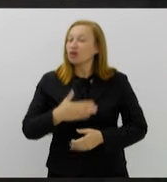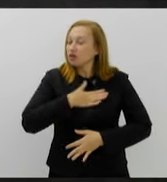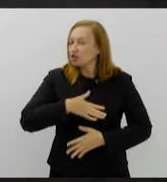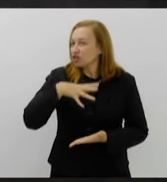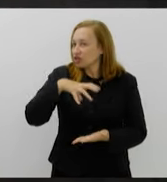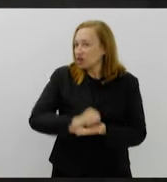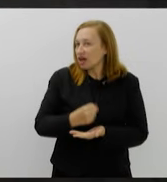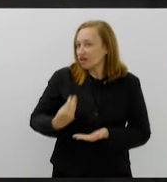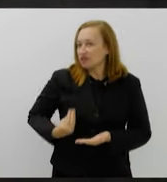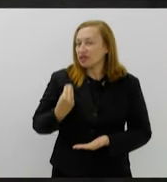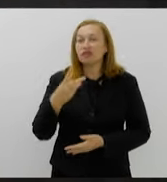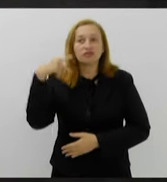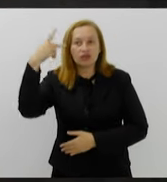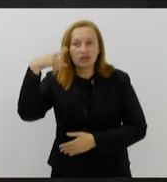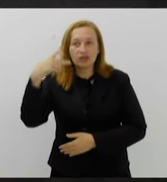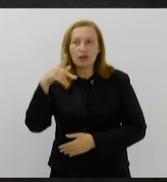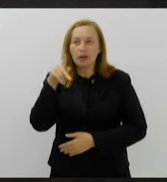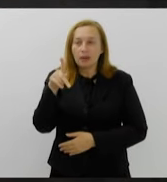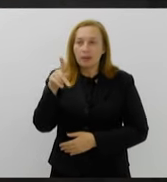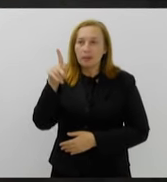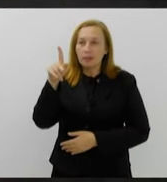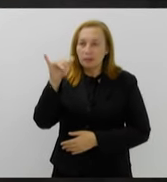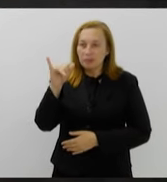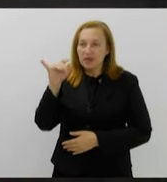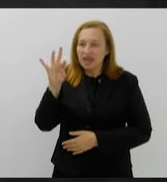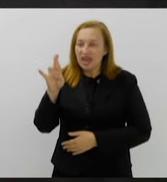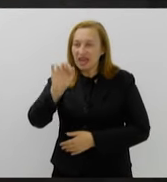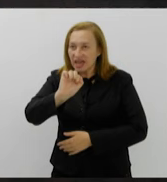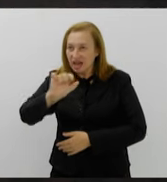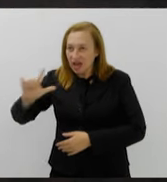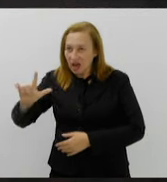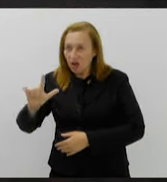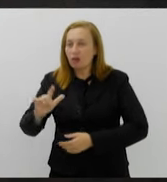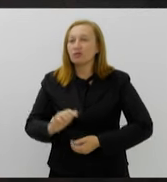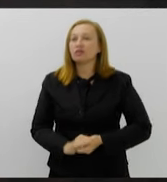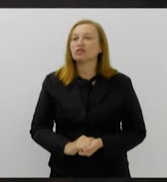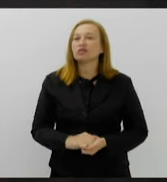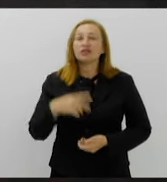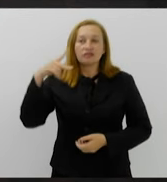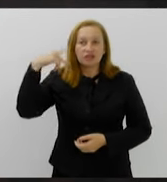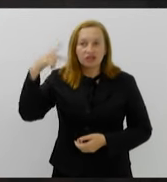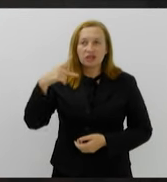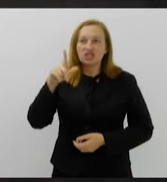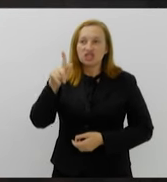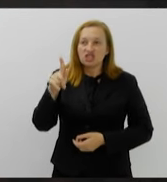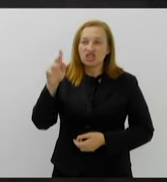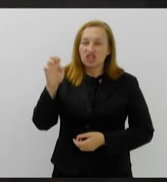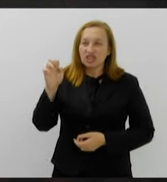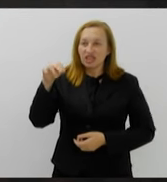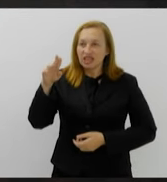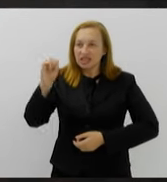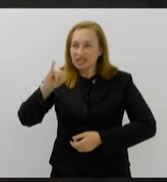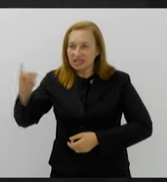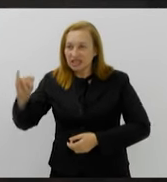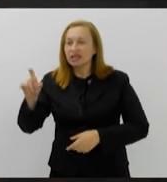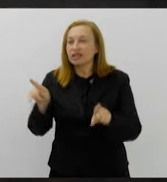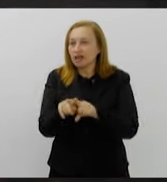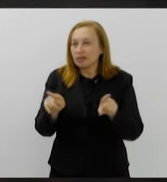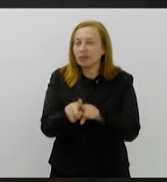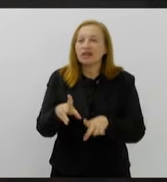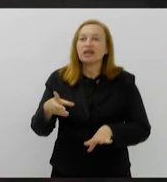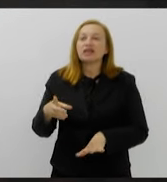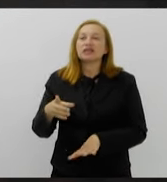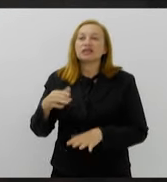registrar a presença do vereador de Pinheiral Cardoso Gugu seja bem-vindo este Parlamento Vereador Gene também da cidade de